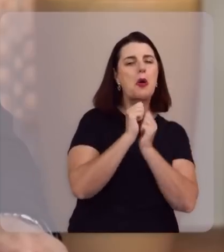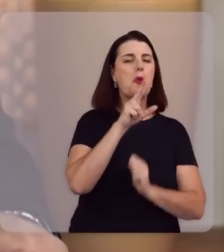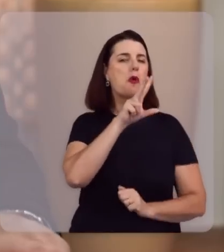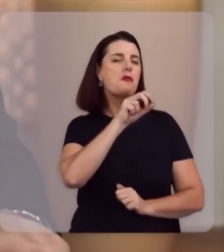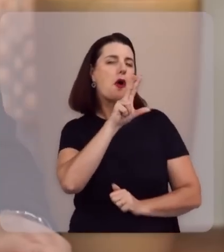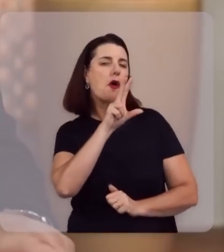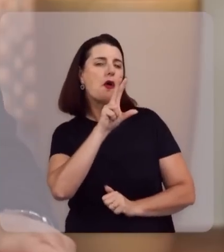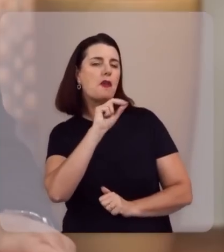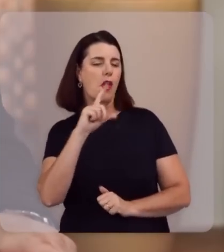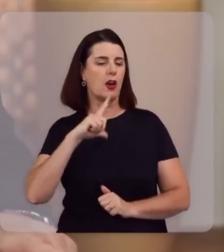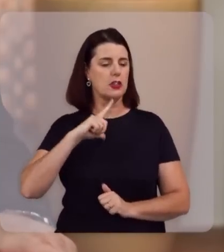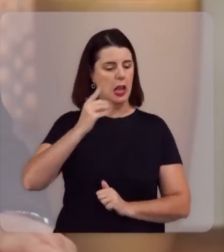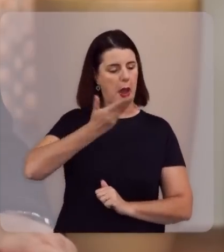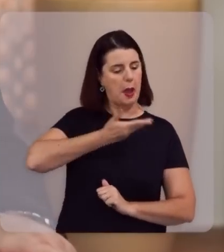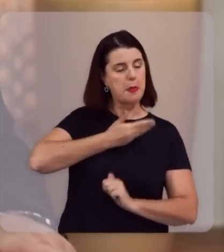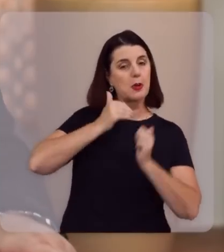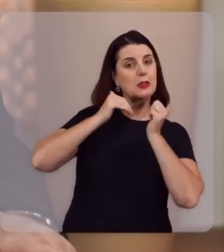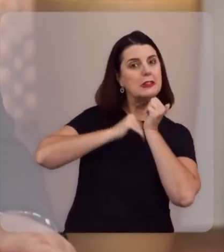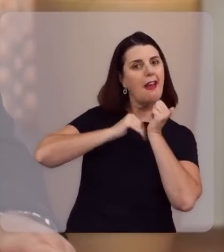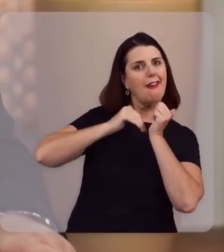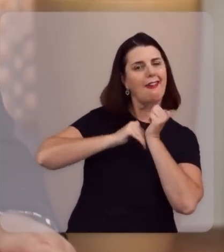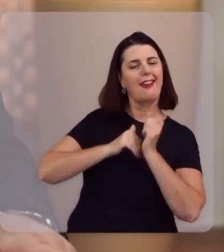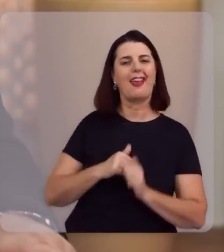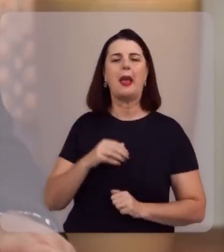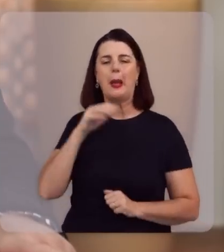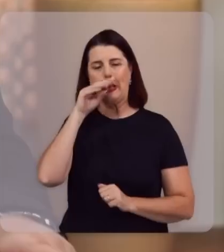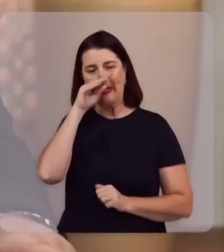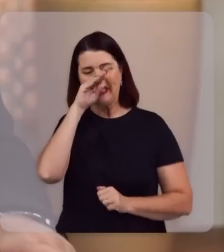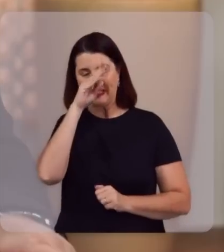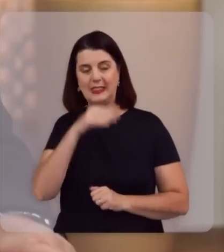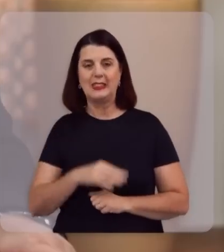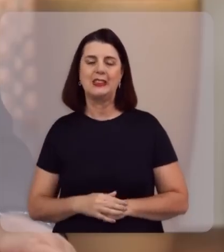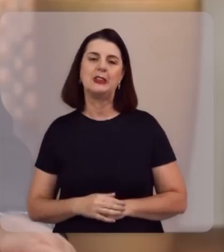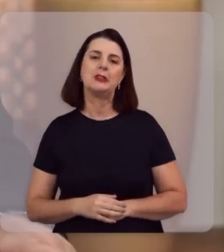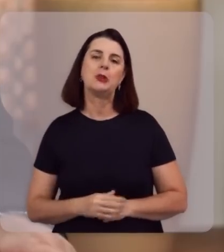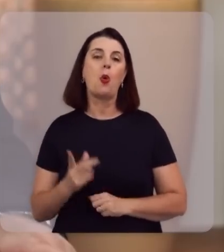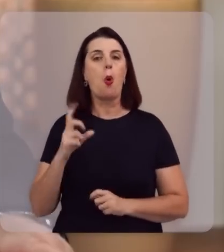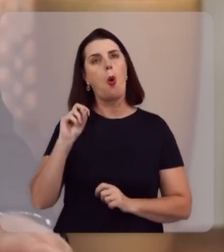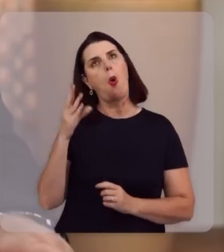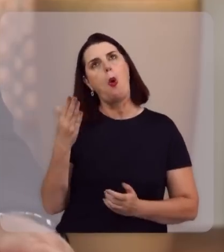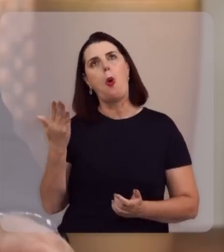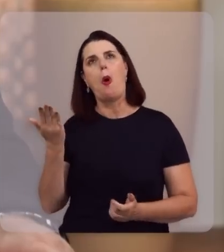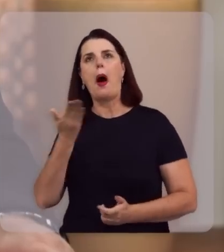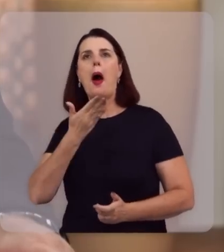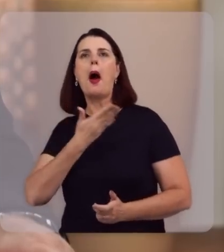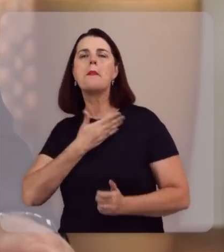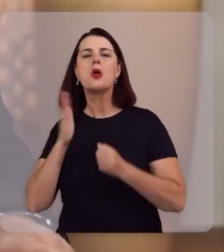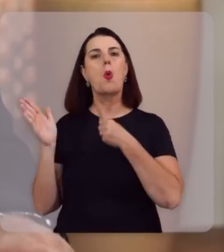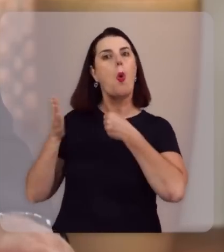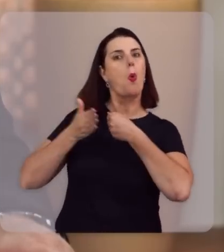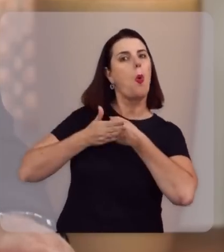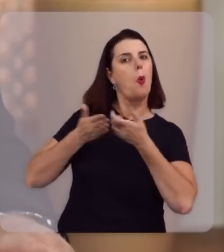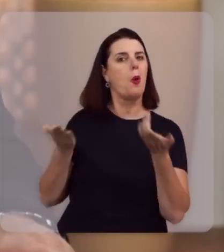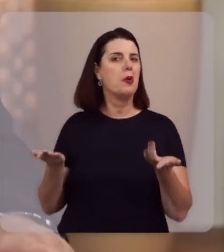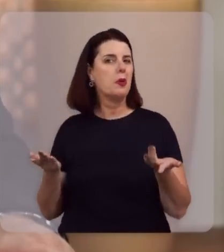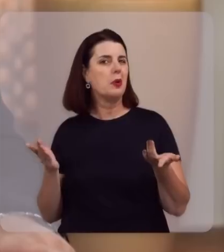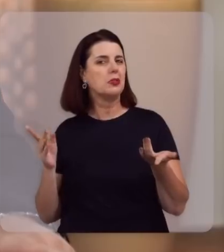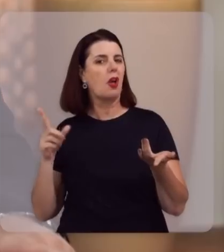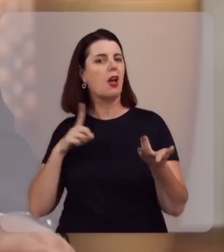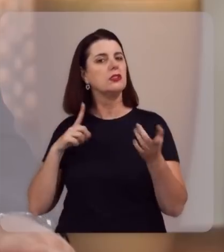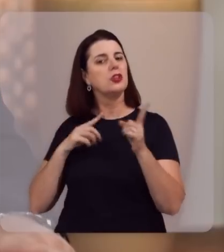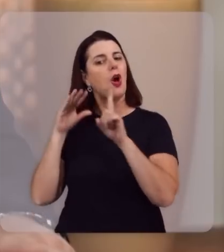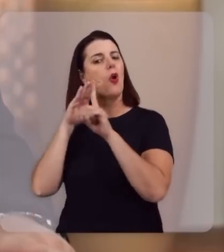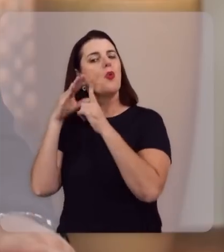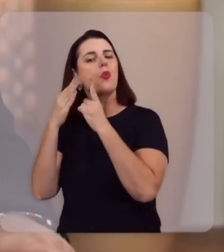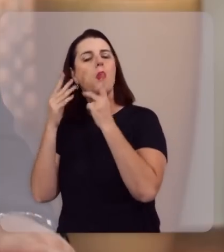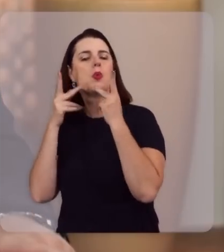vovó, fazíamos o amigo secreto ou amigo oculto, depende de onde você mora, tem esse nome. E nós tínhamos um culto onde